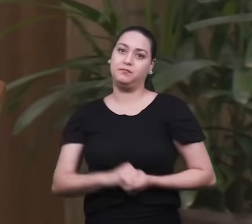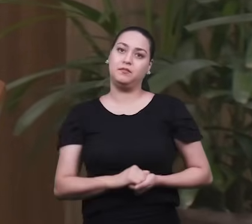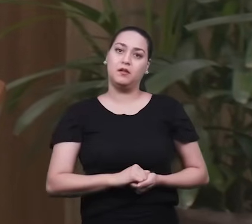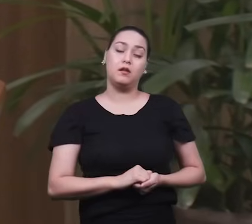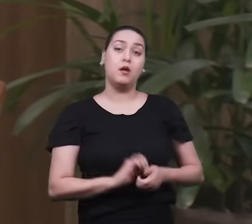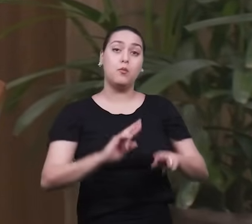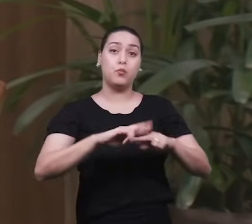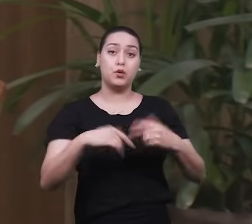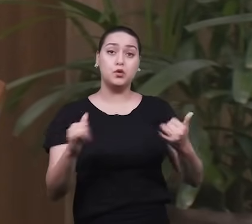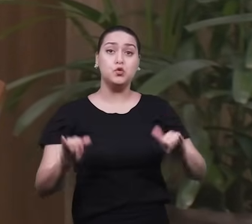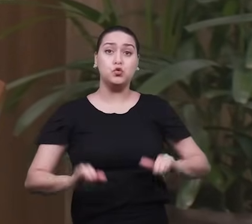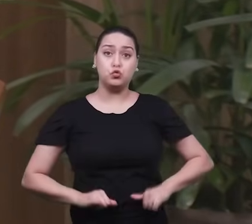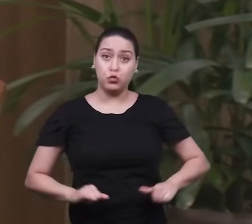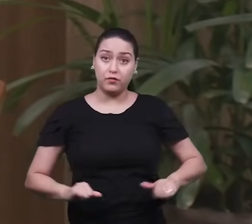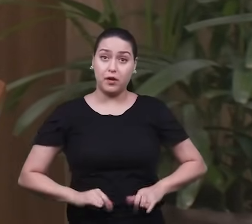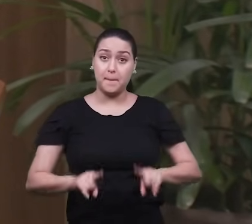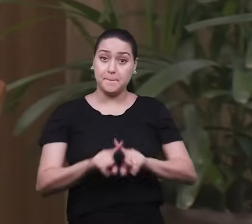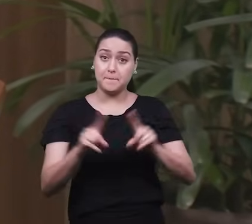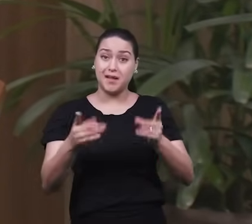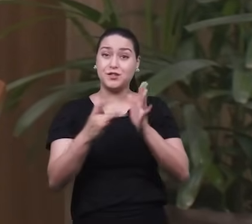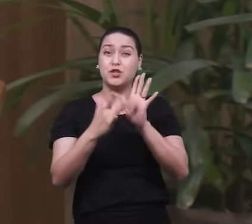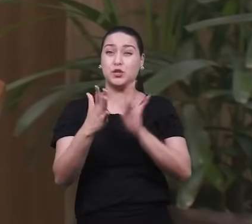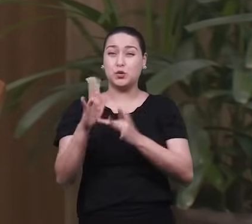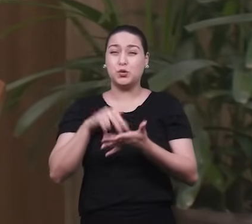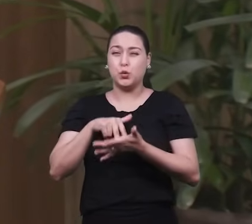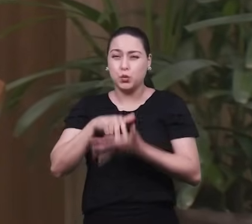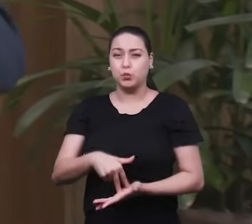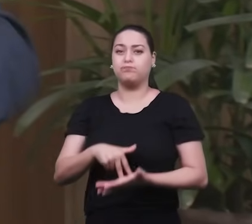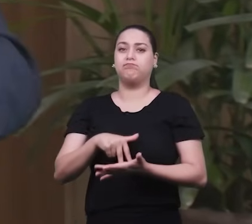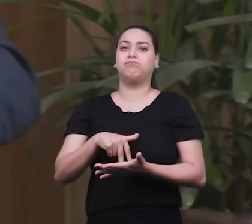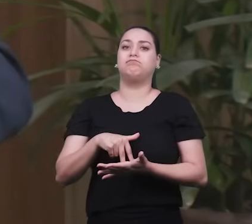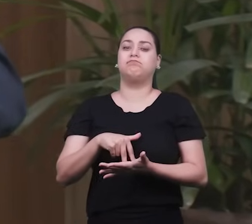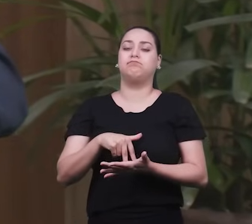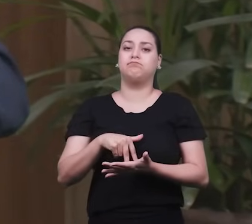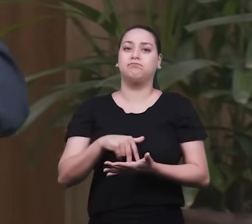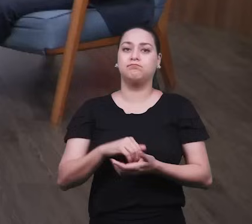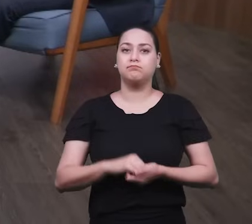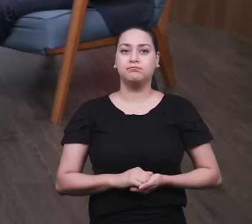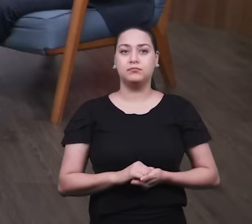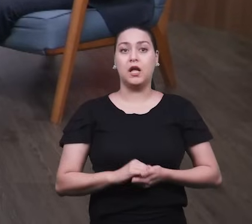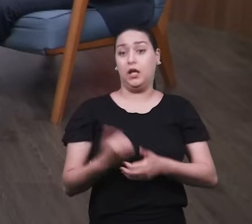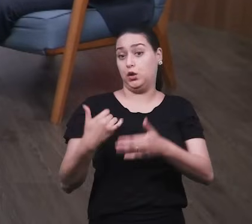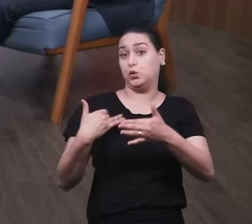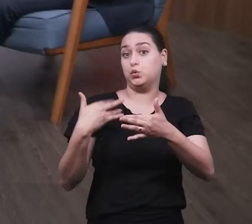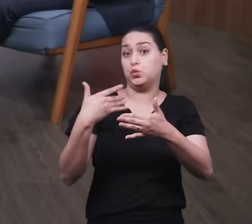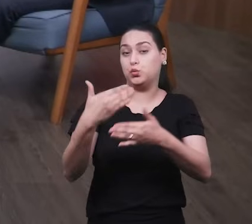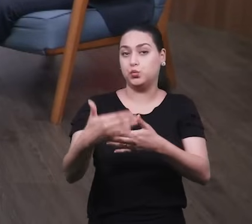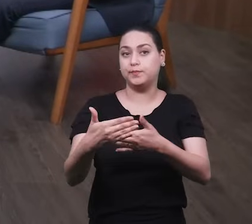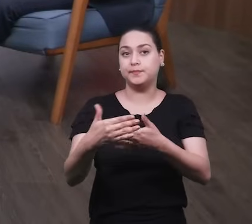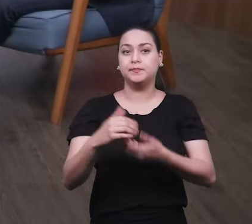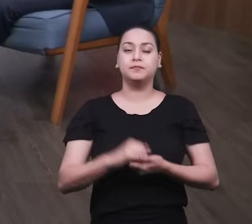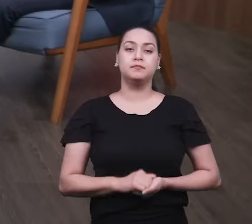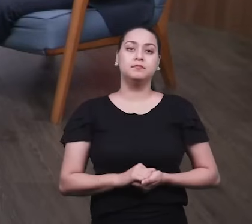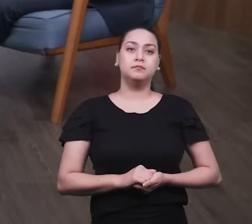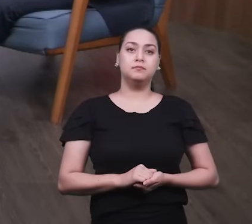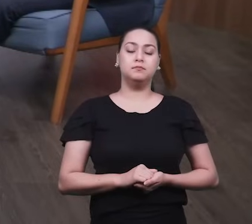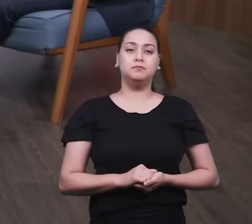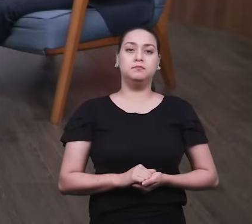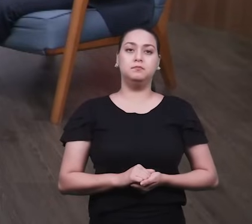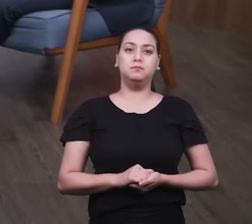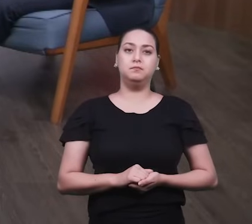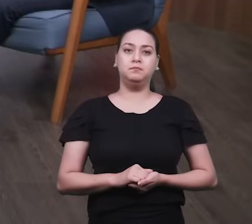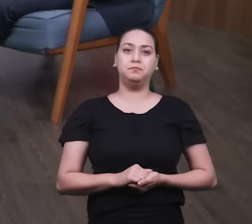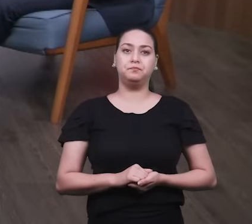grande sofrimento, mas ele resistiu e foi adiante. E como o pastor Adriano disse agora há pouco,